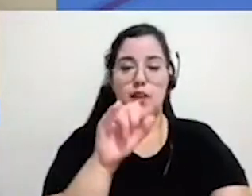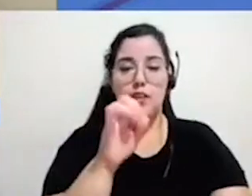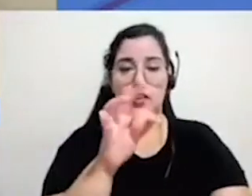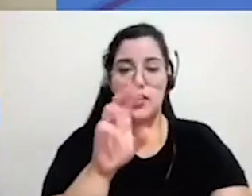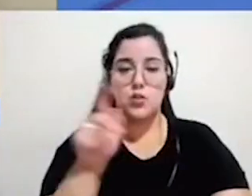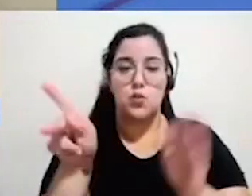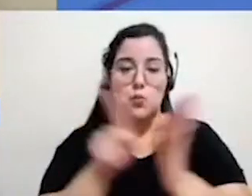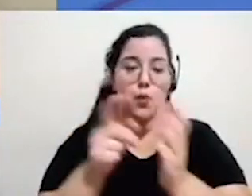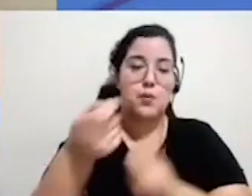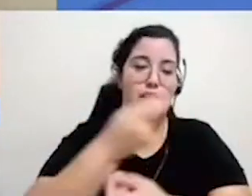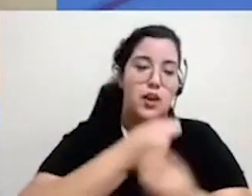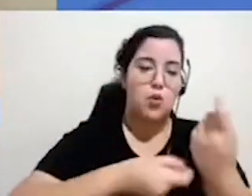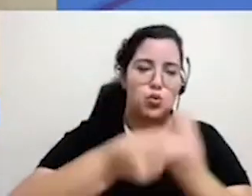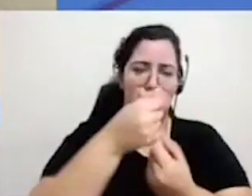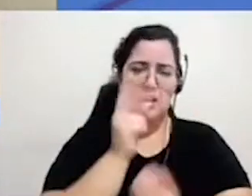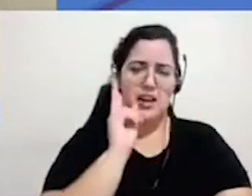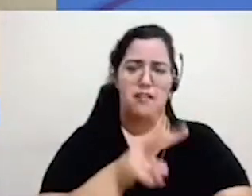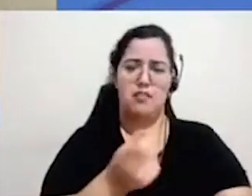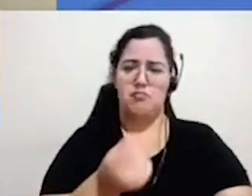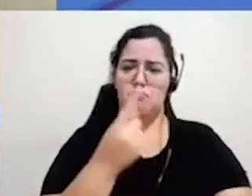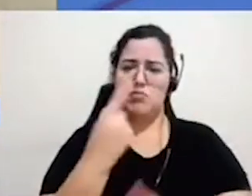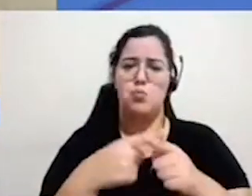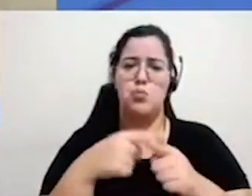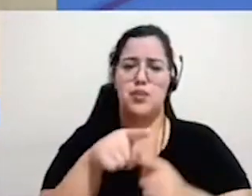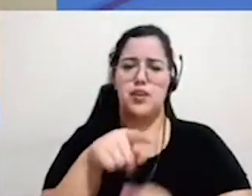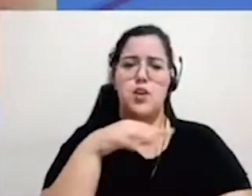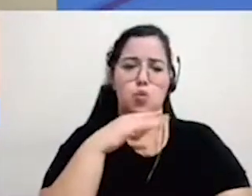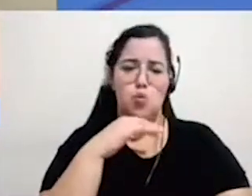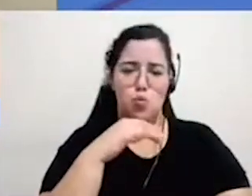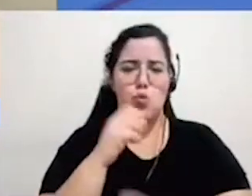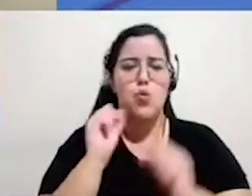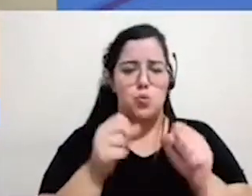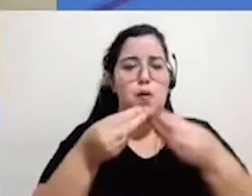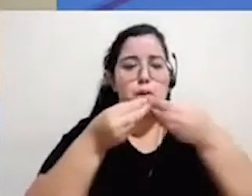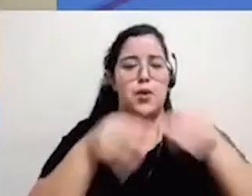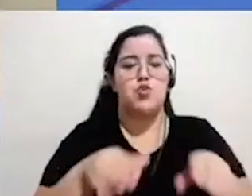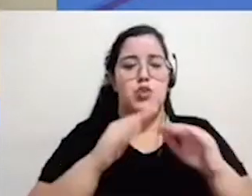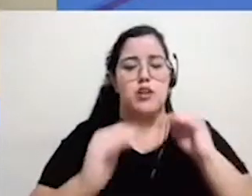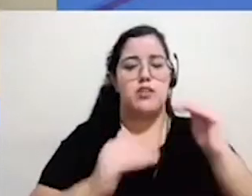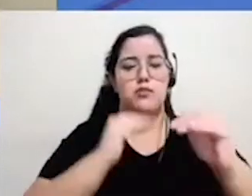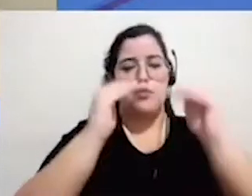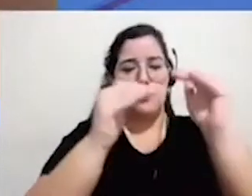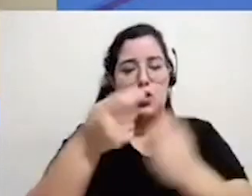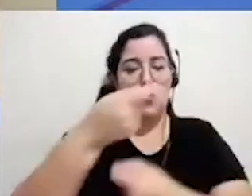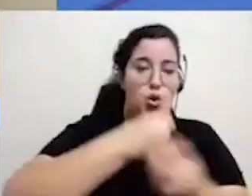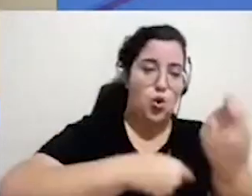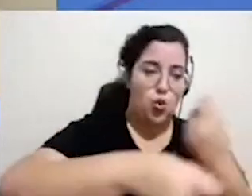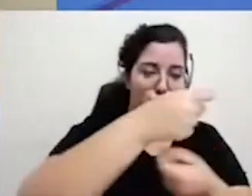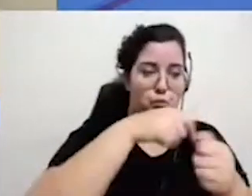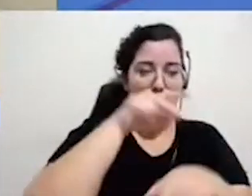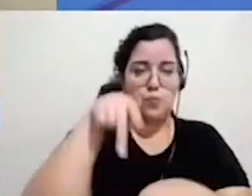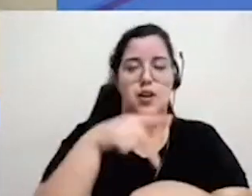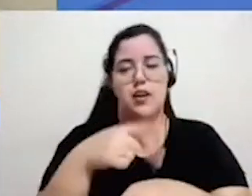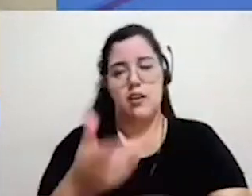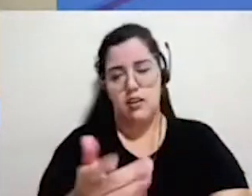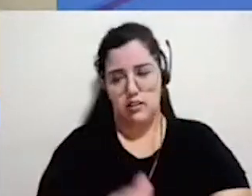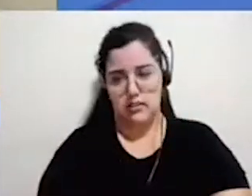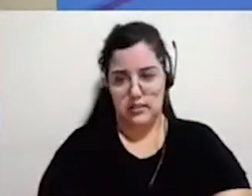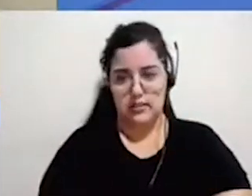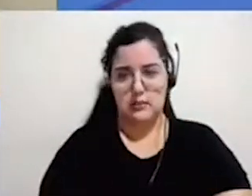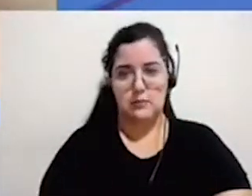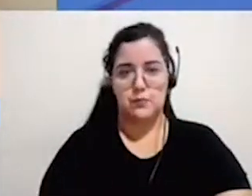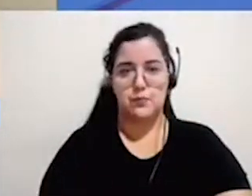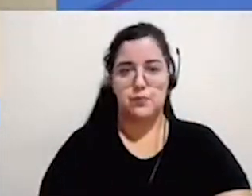que você está fazendo aqui, que você está se descuidando, porque esta conta vai afetar o desenvolvimento econômico do país, né?